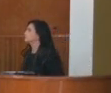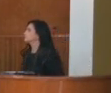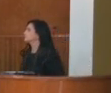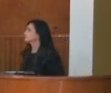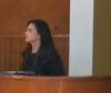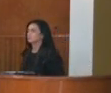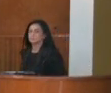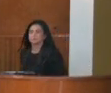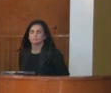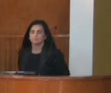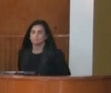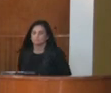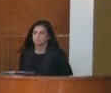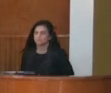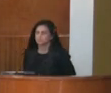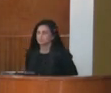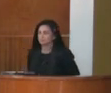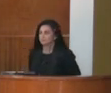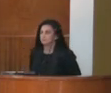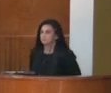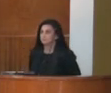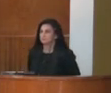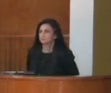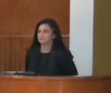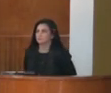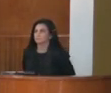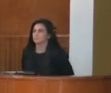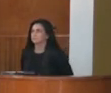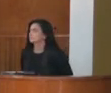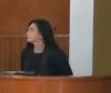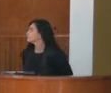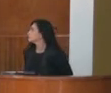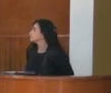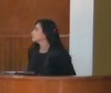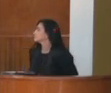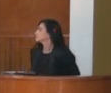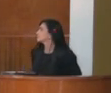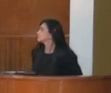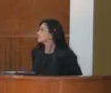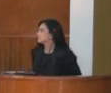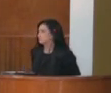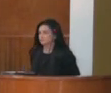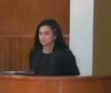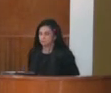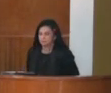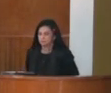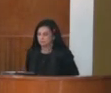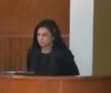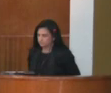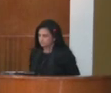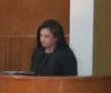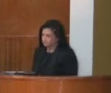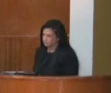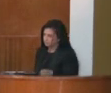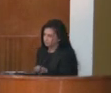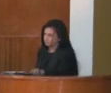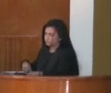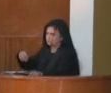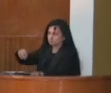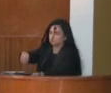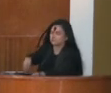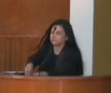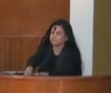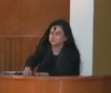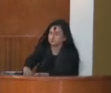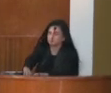declaro aberta a terceira audiência pública com o objetivo de debatermos a empregabilidade da pessoa com deficiência no Estado do Rio de